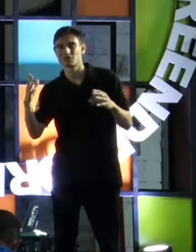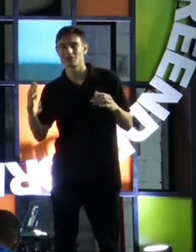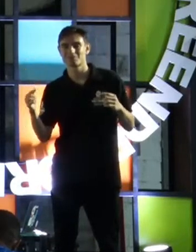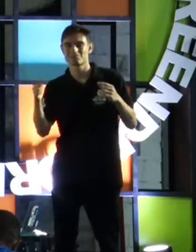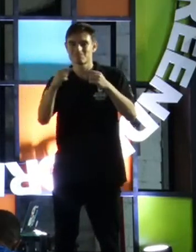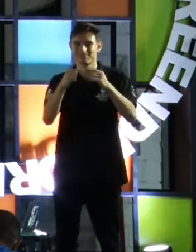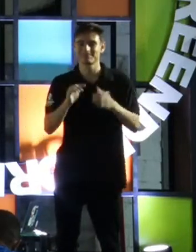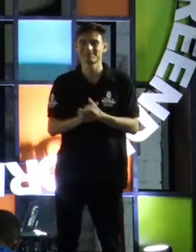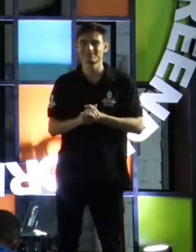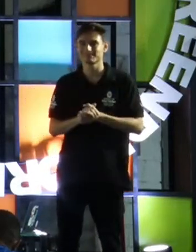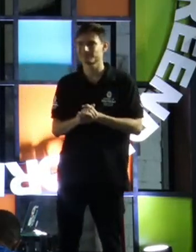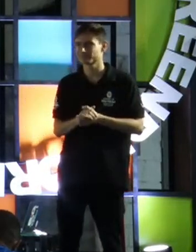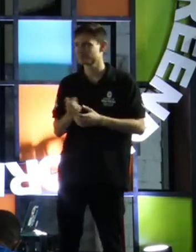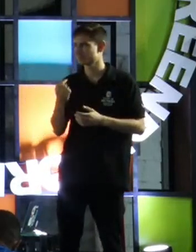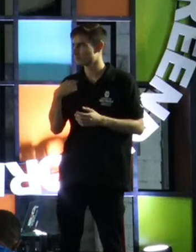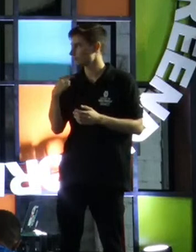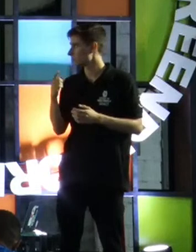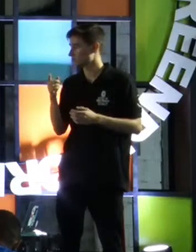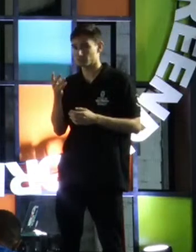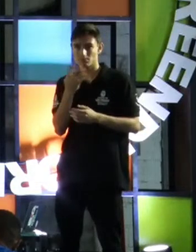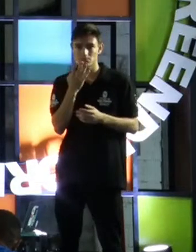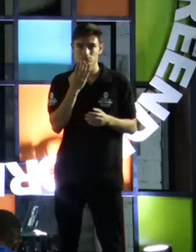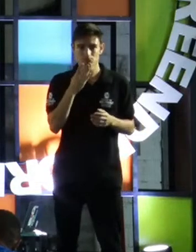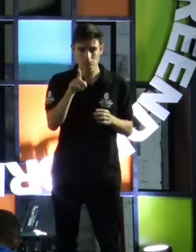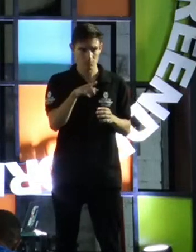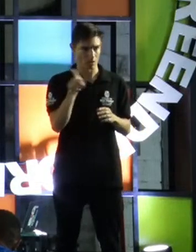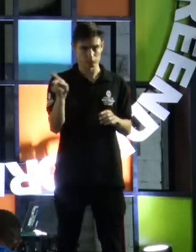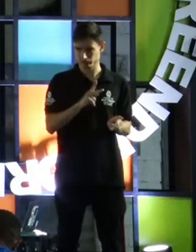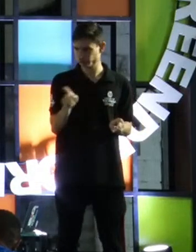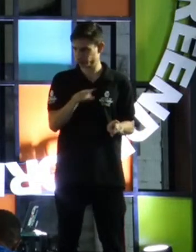Eu fiz uma conta que alguém aqui é professor de matemática, não?